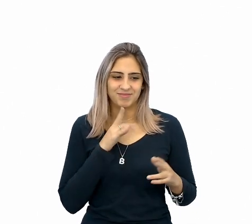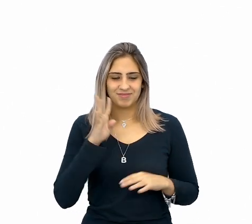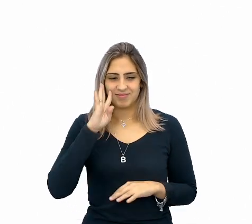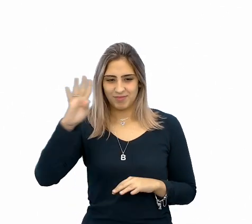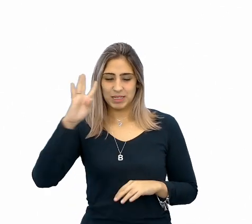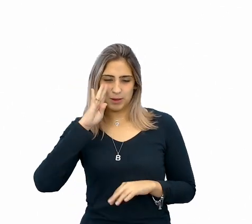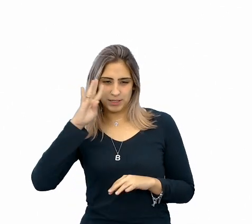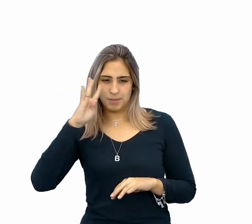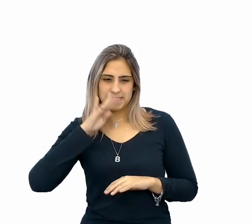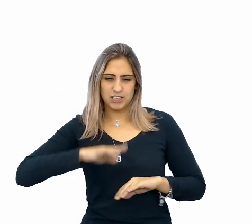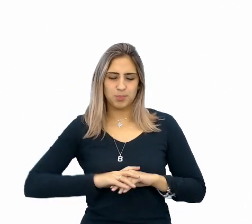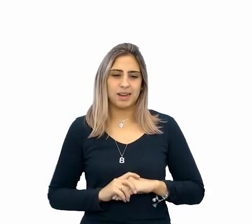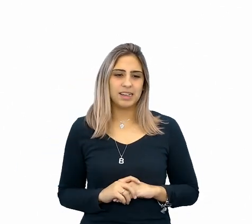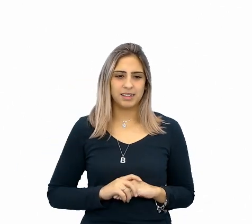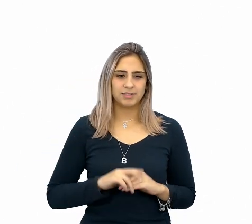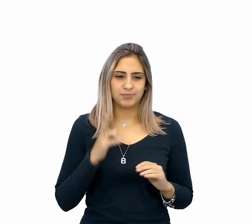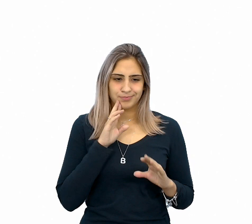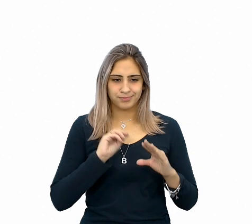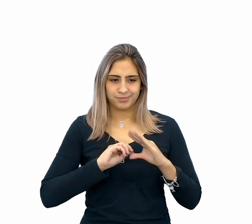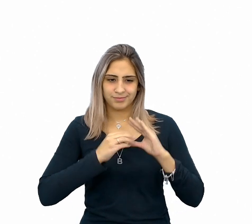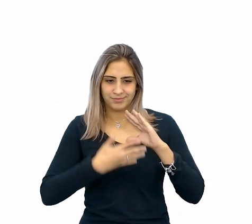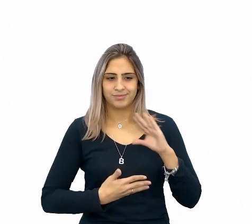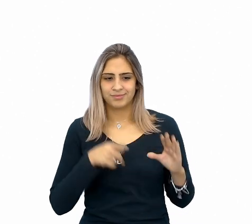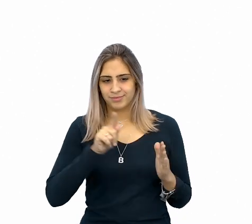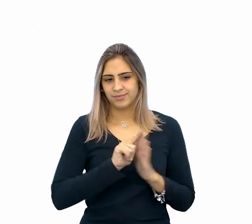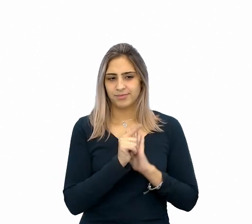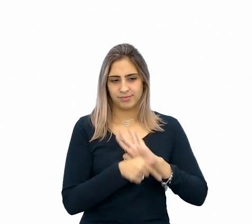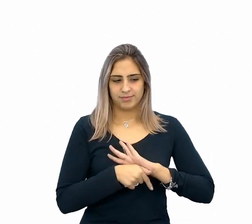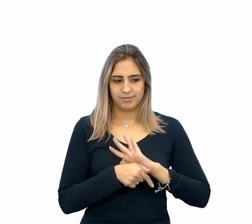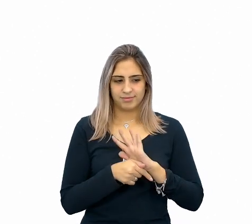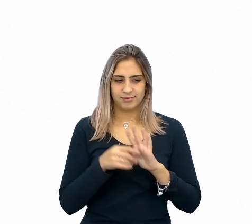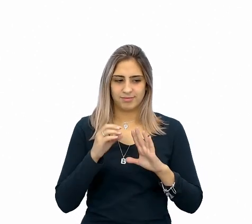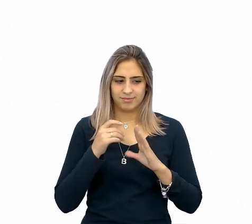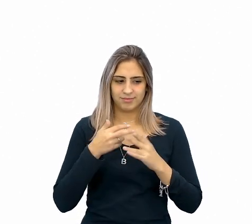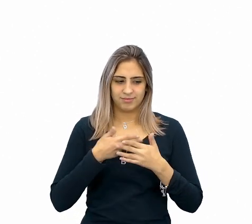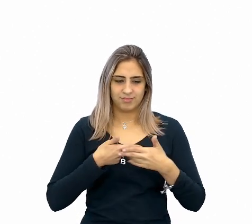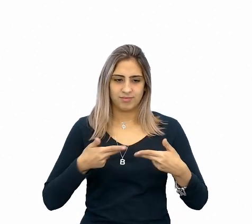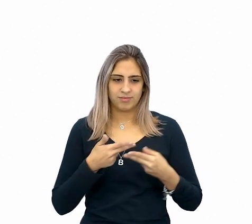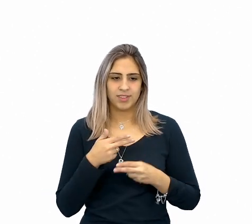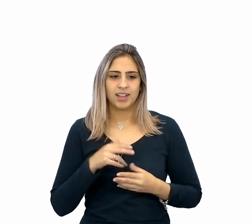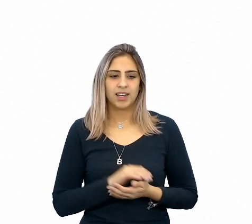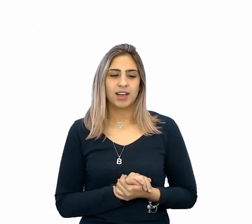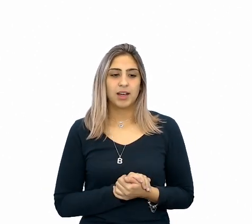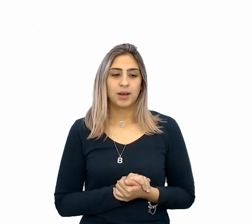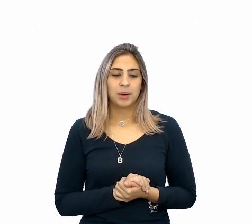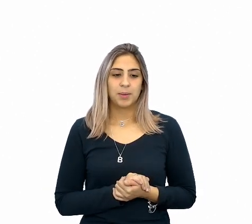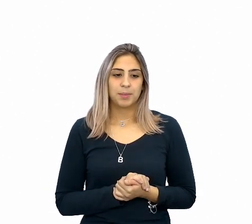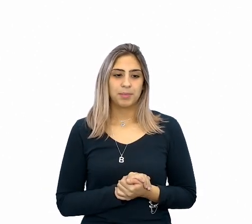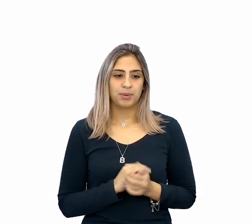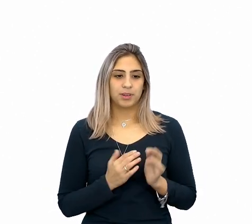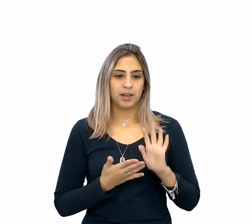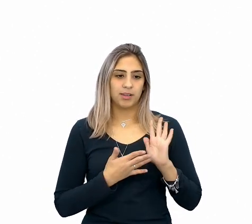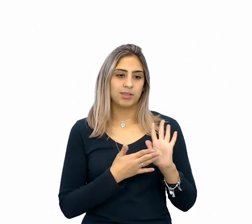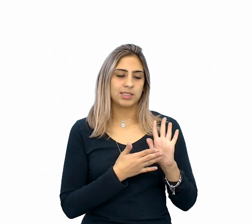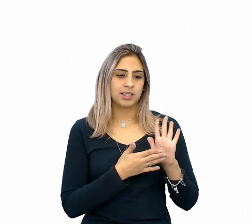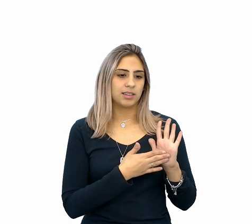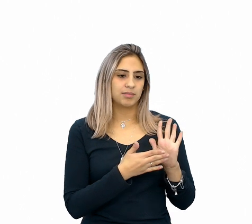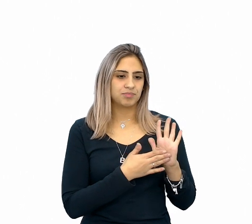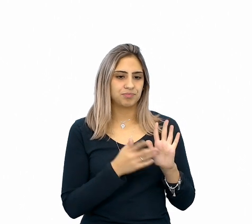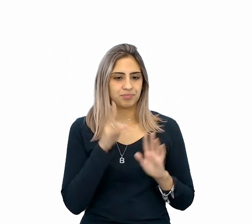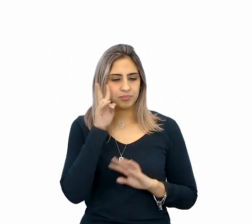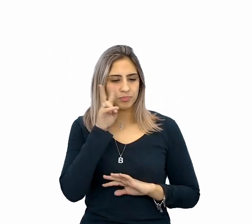reflexões sobre as características desses gêneros e qual que é a importância também histórica